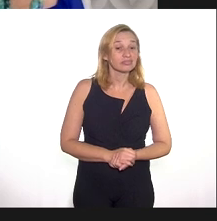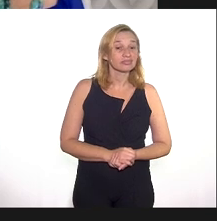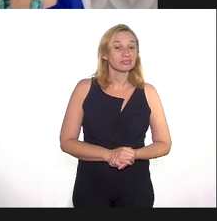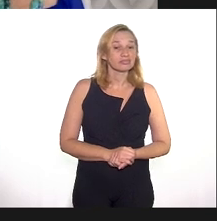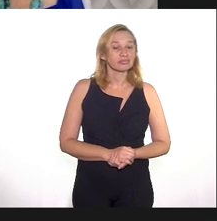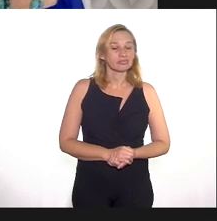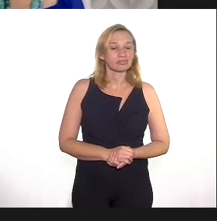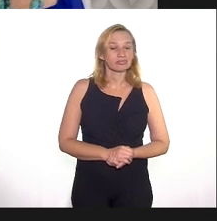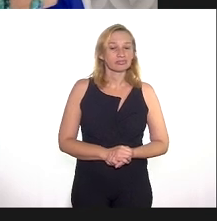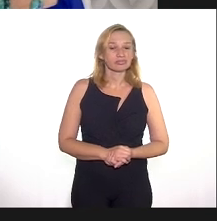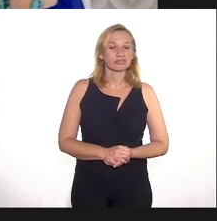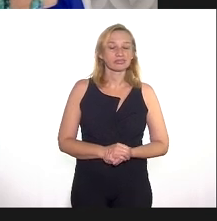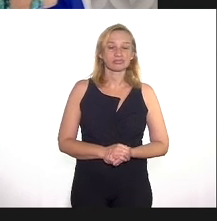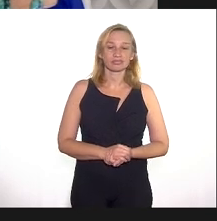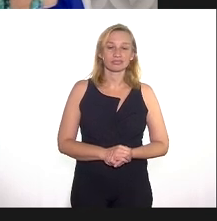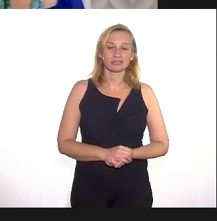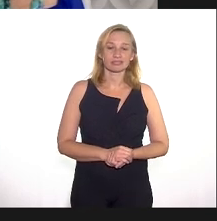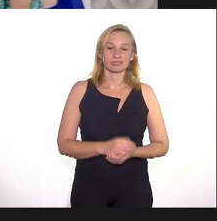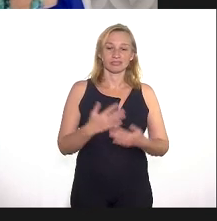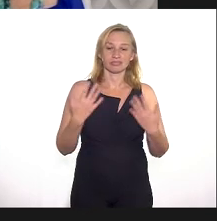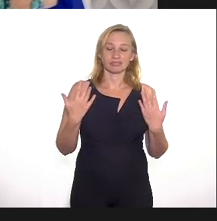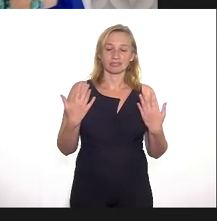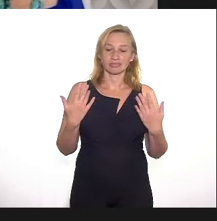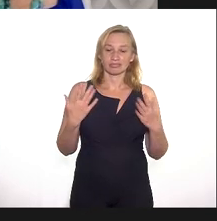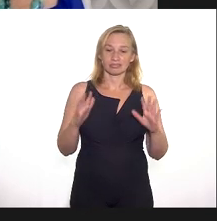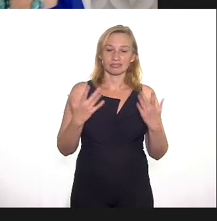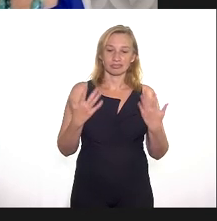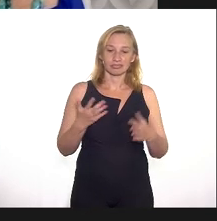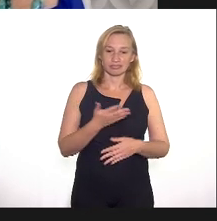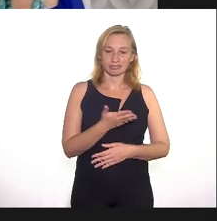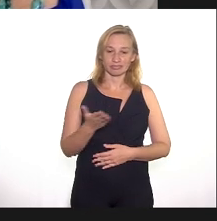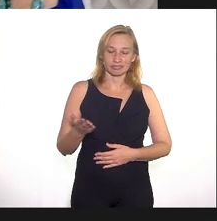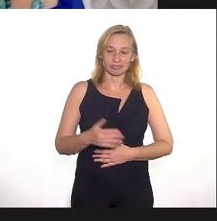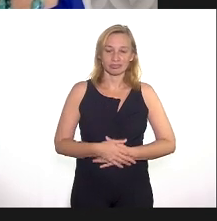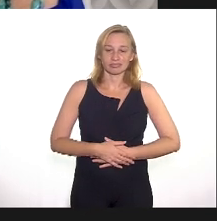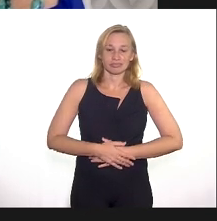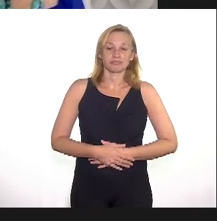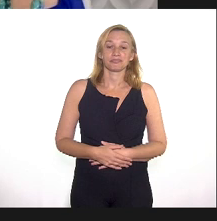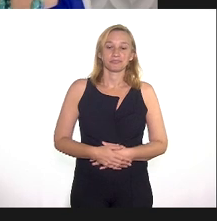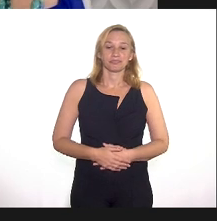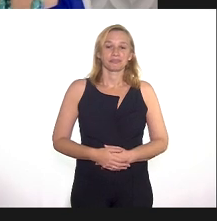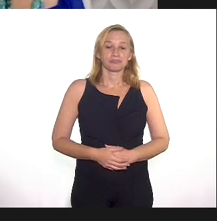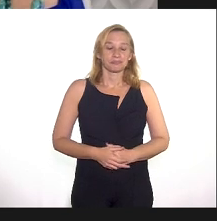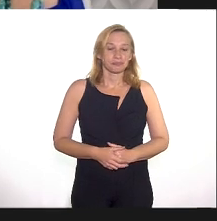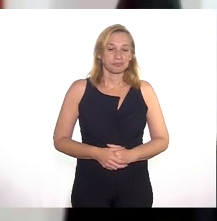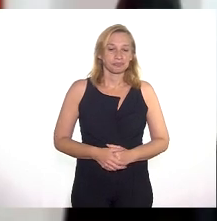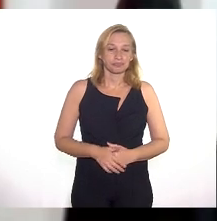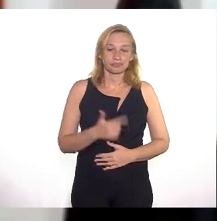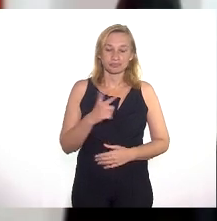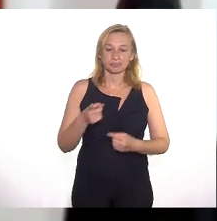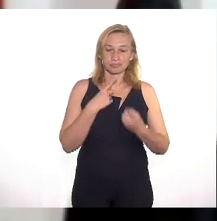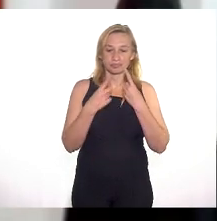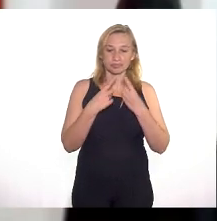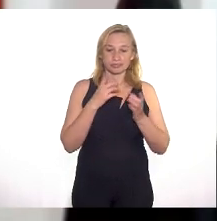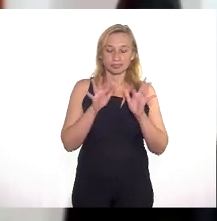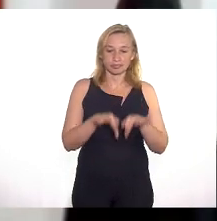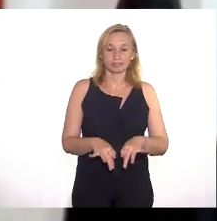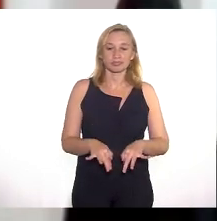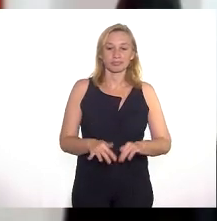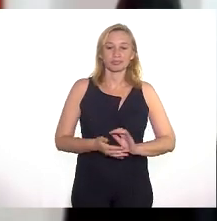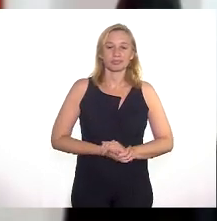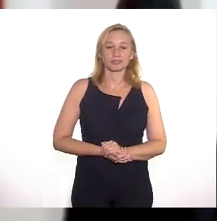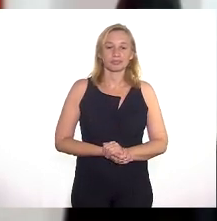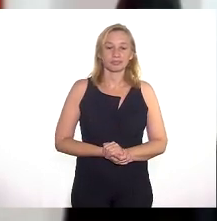Saudações hídricas e ecolibertárias. Na semana havendo, do meio ambiente. Não havendo quem queira discutir, encerra a